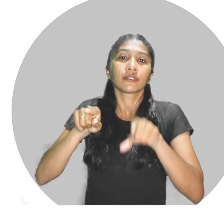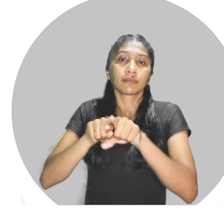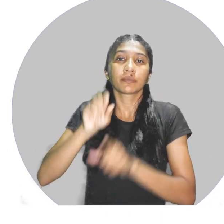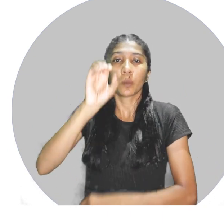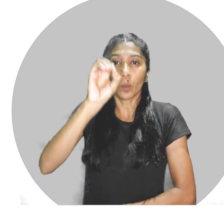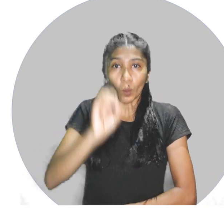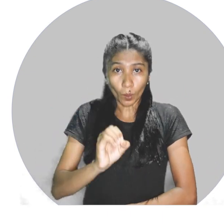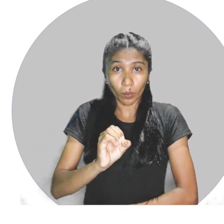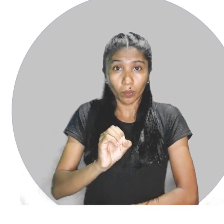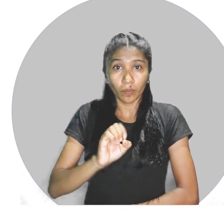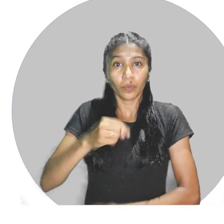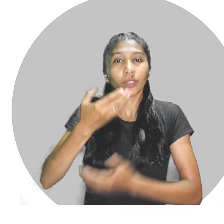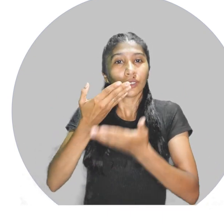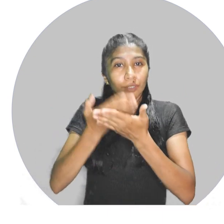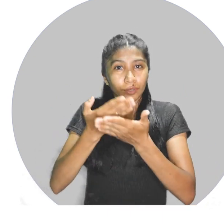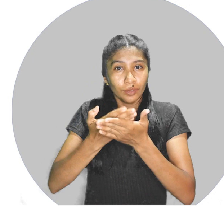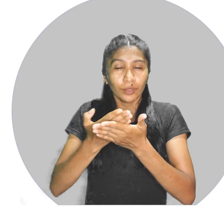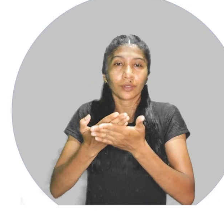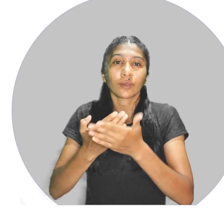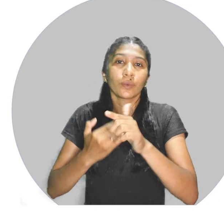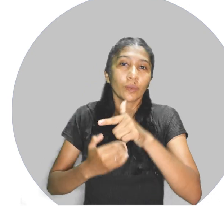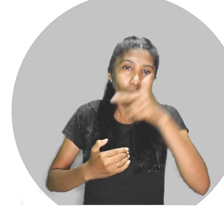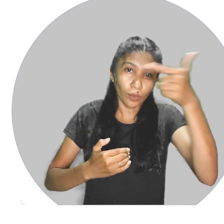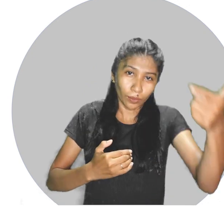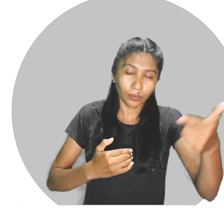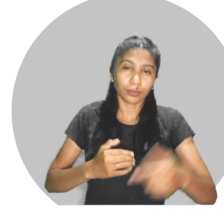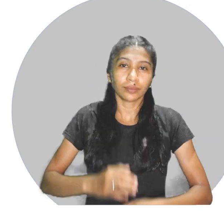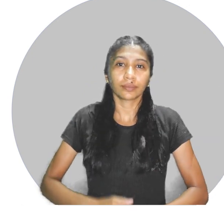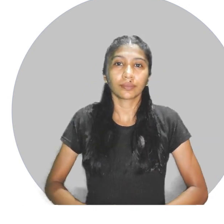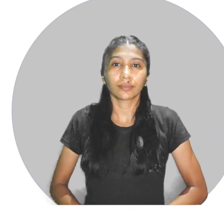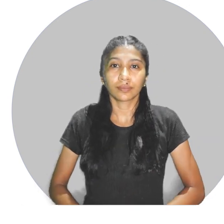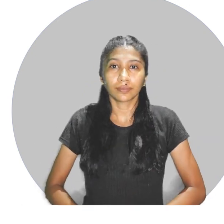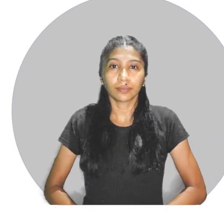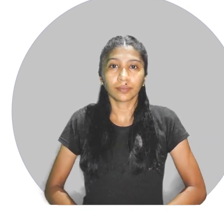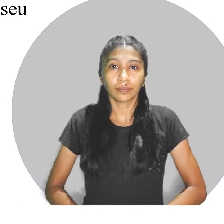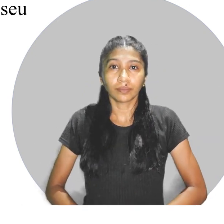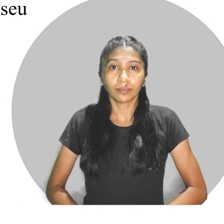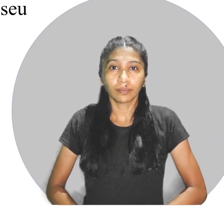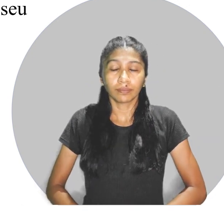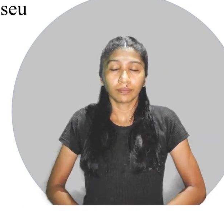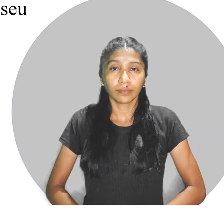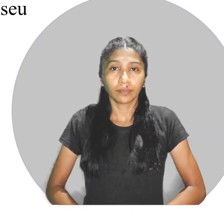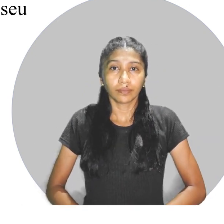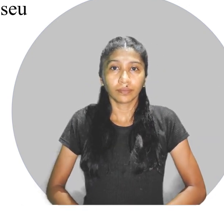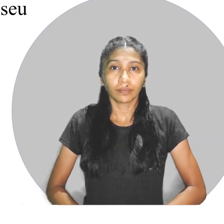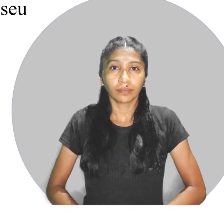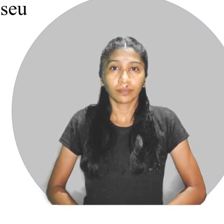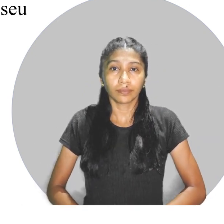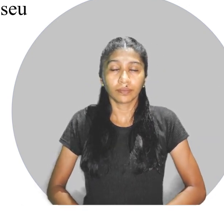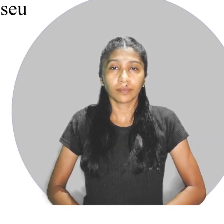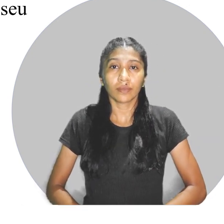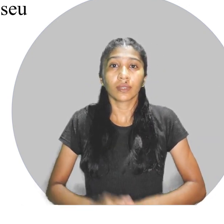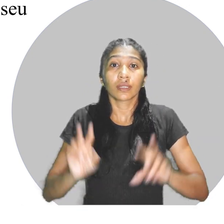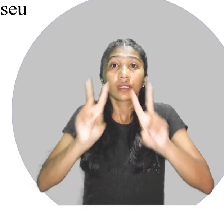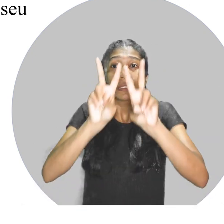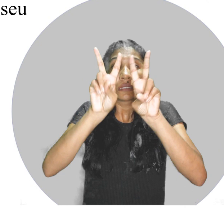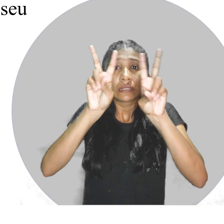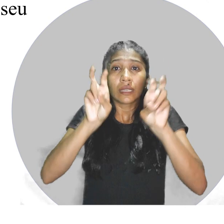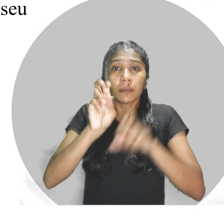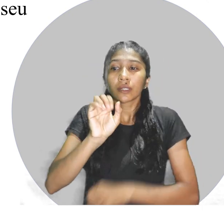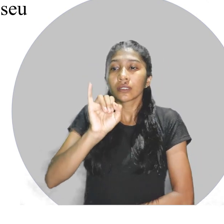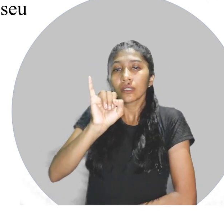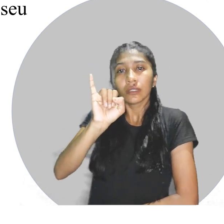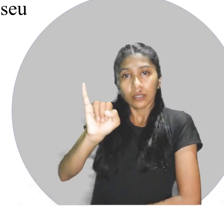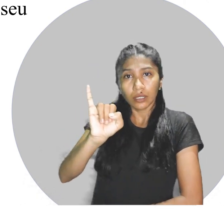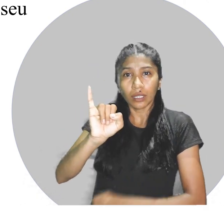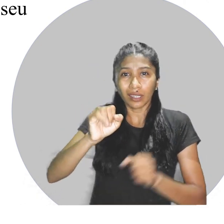e neutros, que estudaremos numa lição vindoura. A terceira declinação são os temas em i,